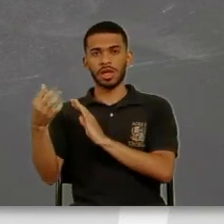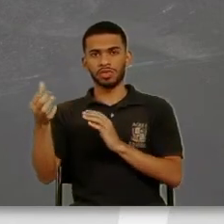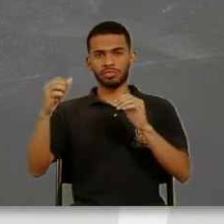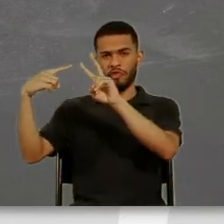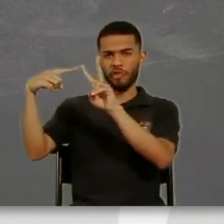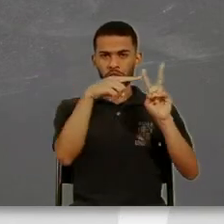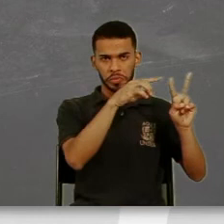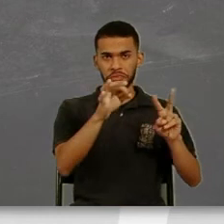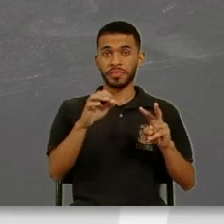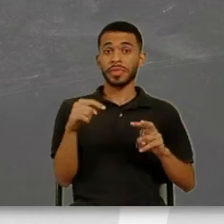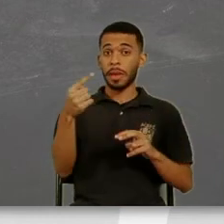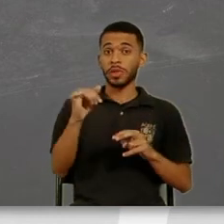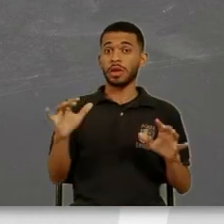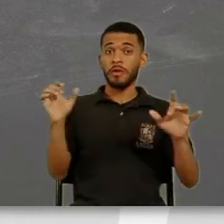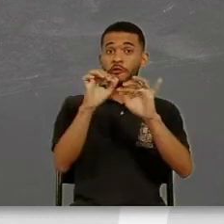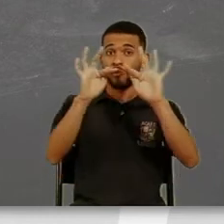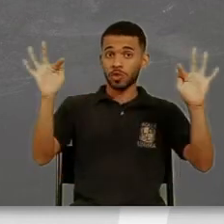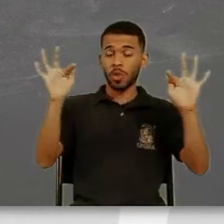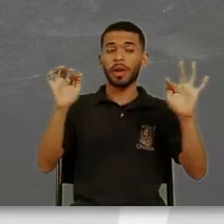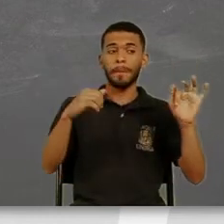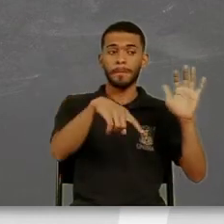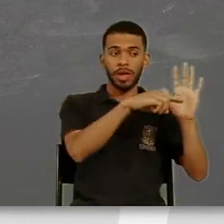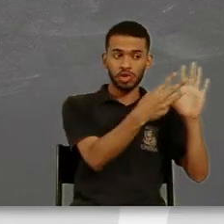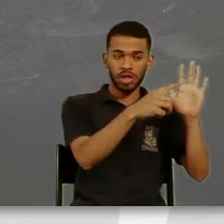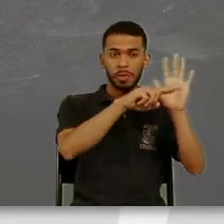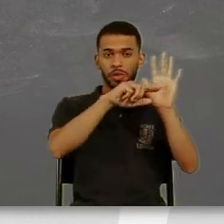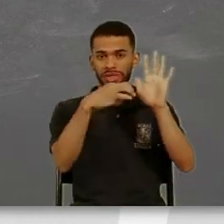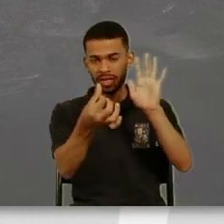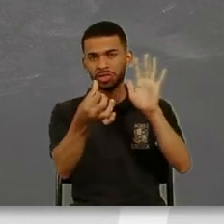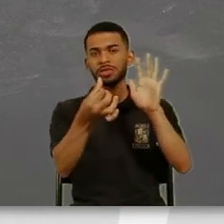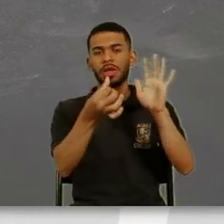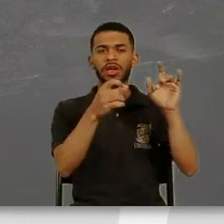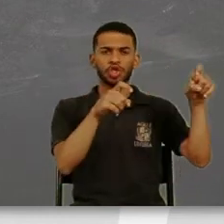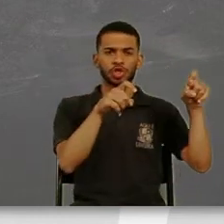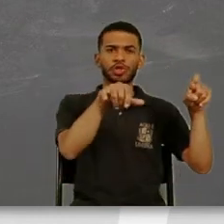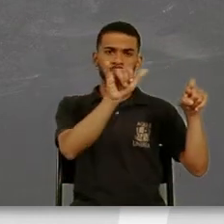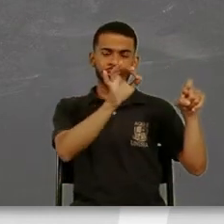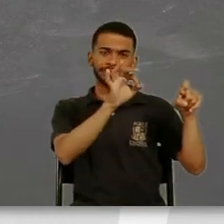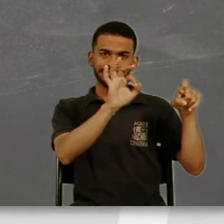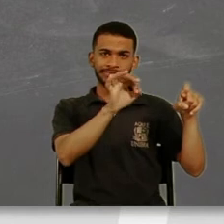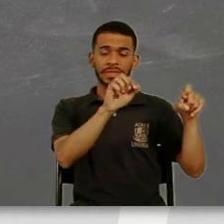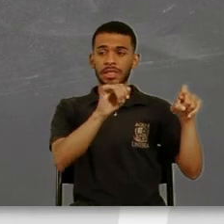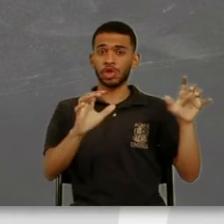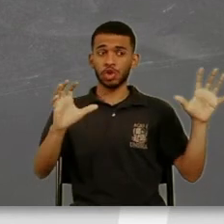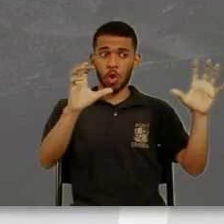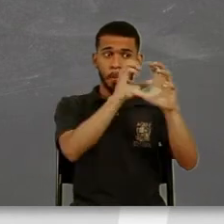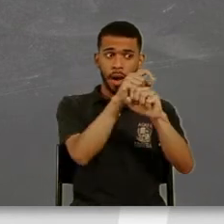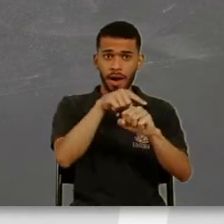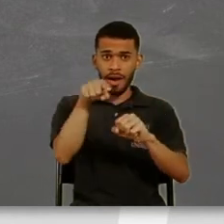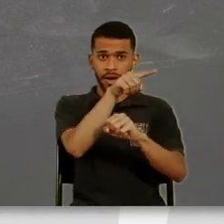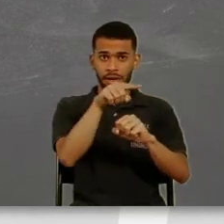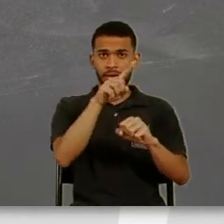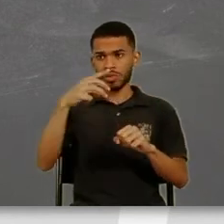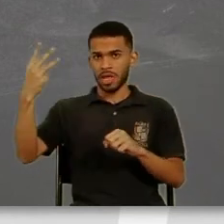aplicar a função, eu vou ter menos 3 menos 6, que é a repetição de x e y. E se eu somar o x com y, que é o